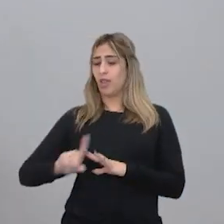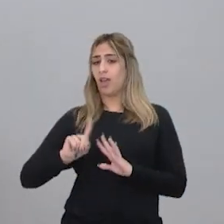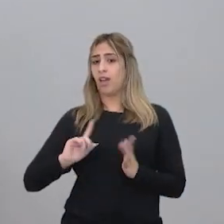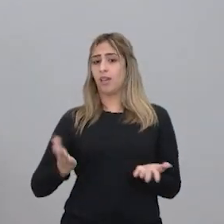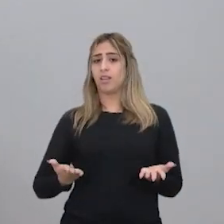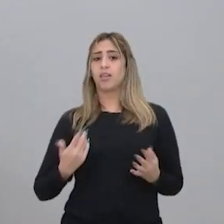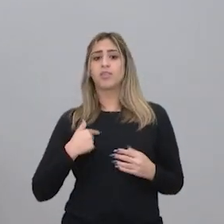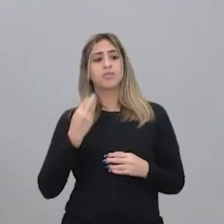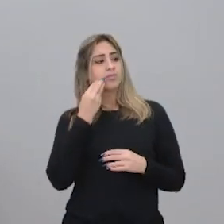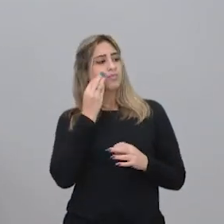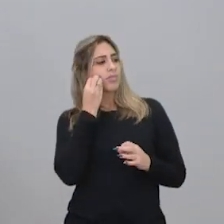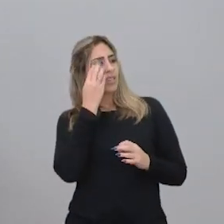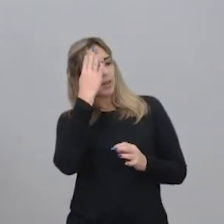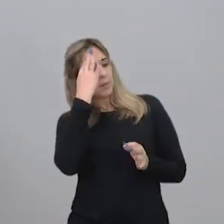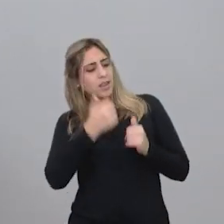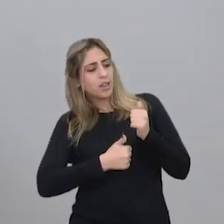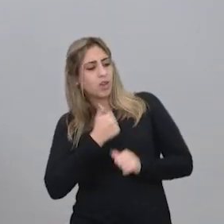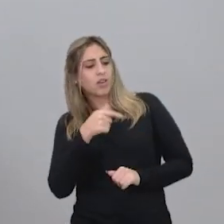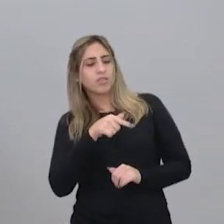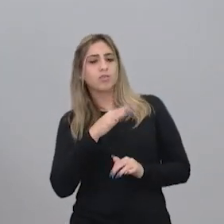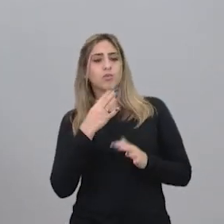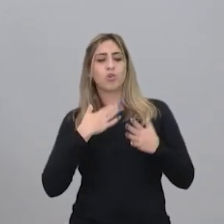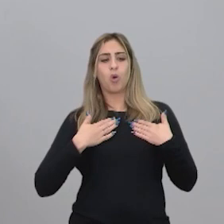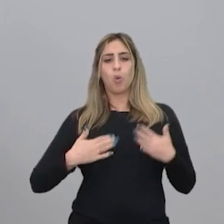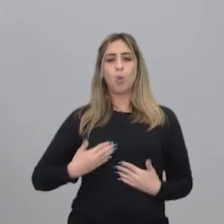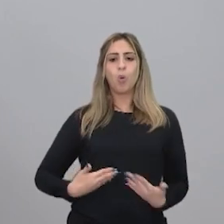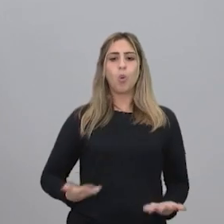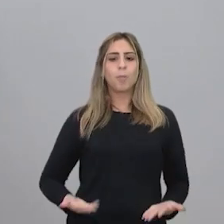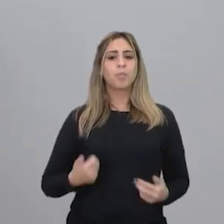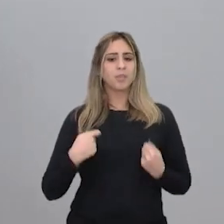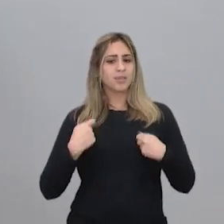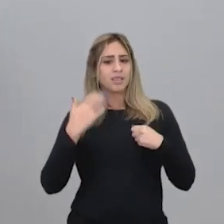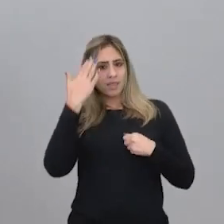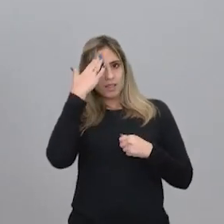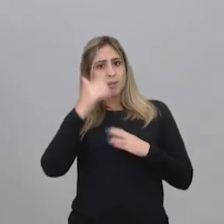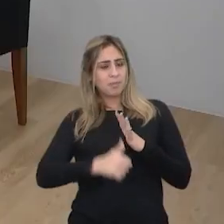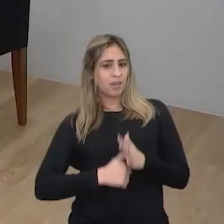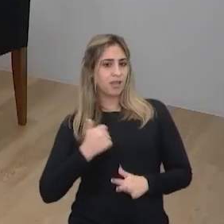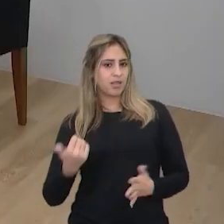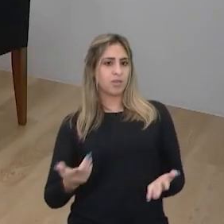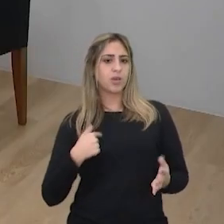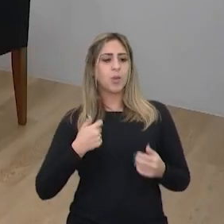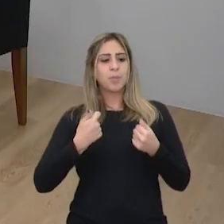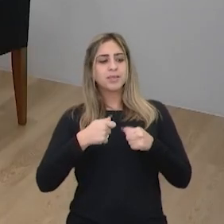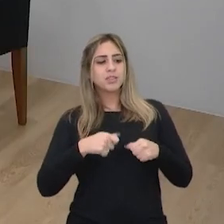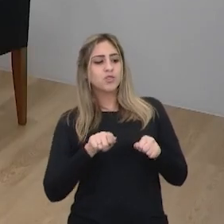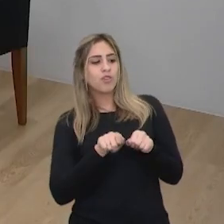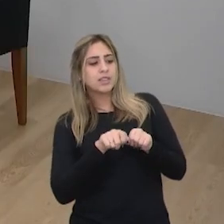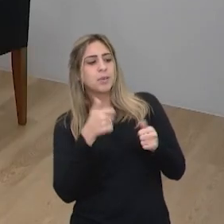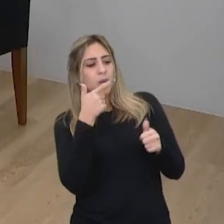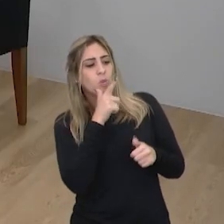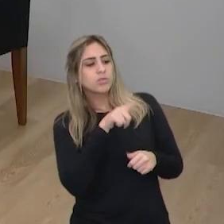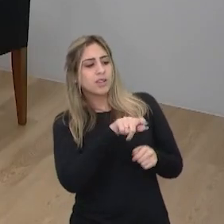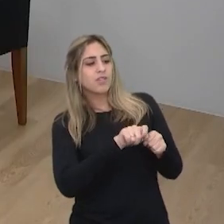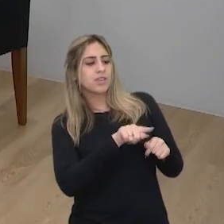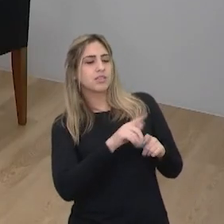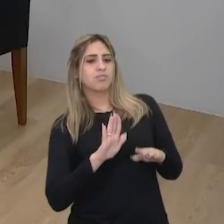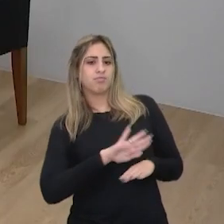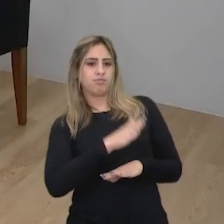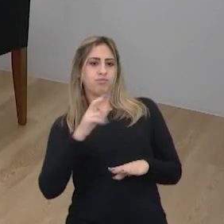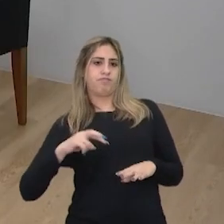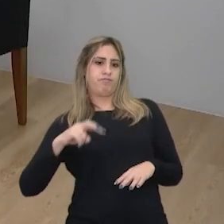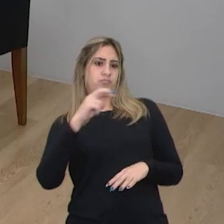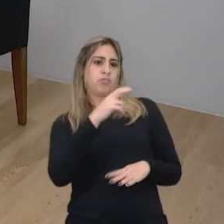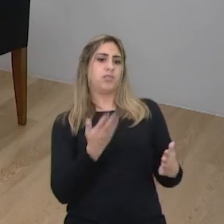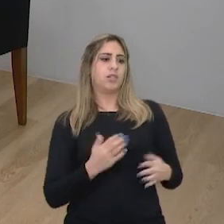entender melhor da fisiologia do meu corpo, do que eu tenho que fazer para estar ali. E aí eu fui me aprofundando, né? Depois